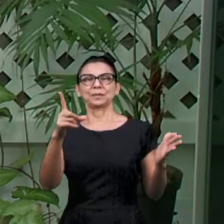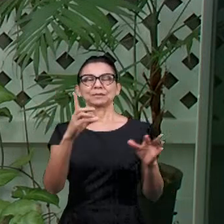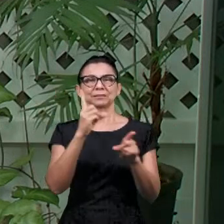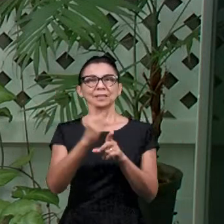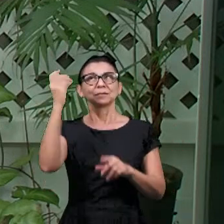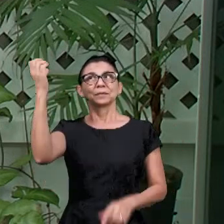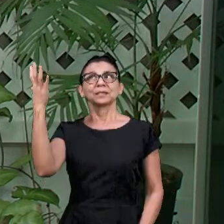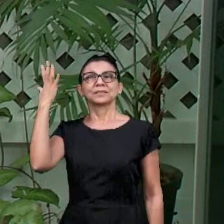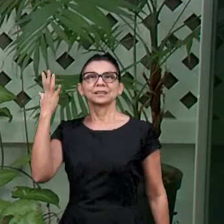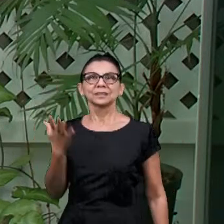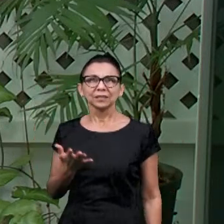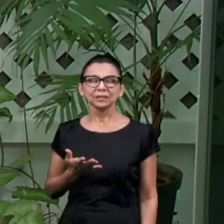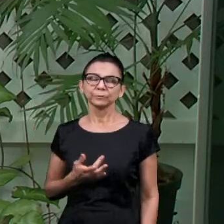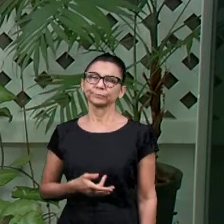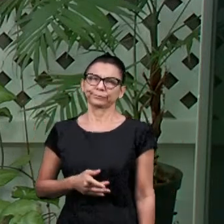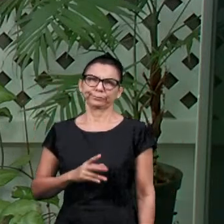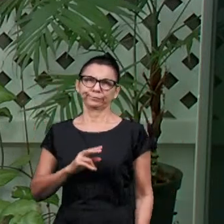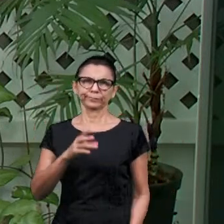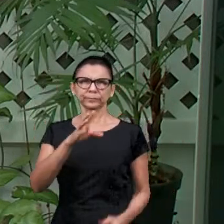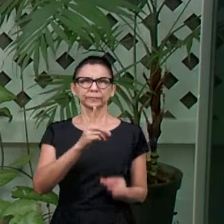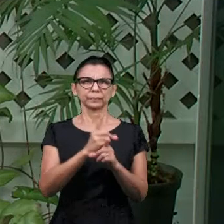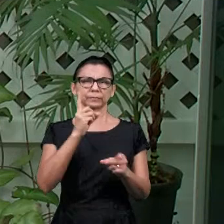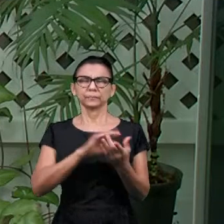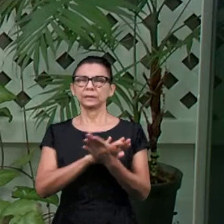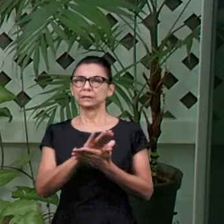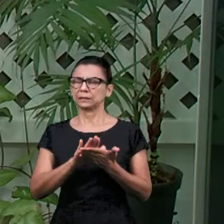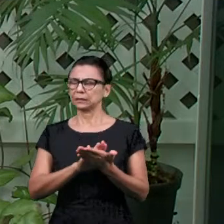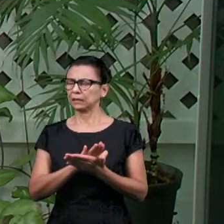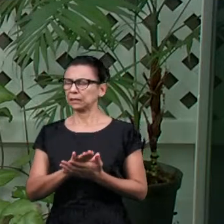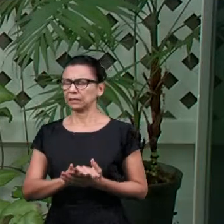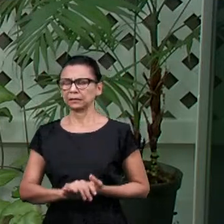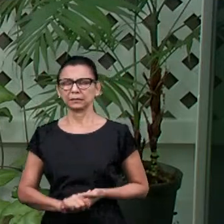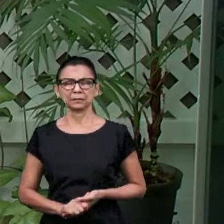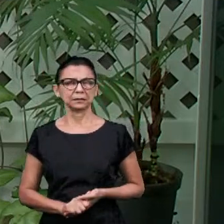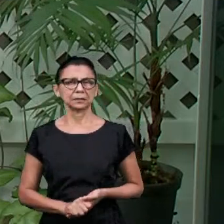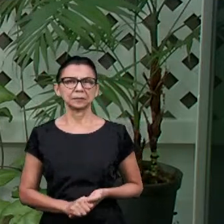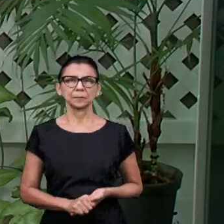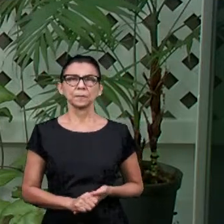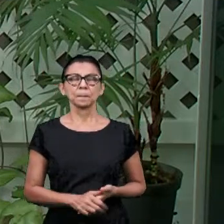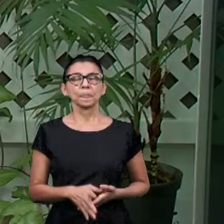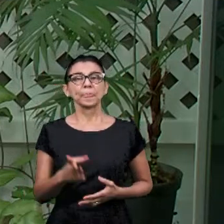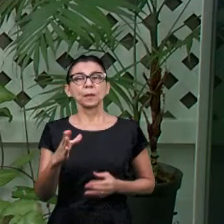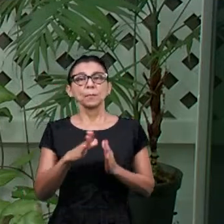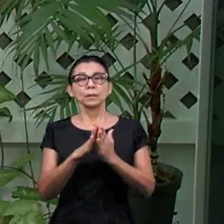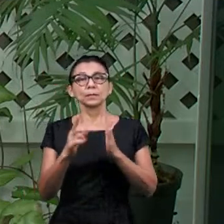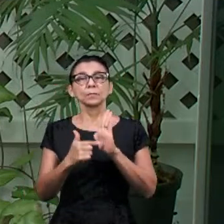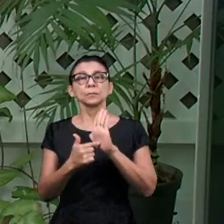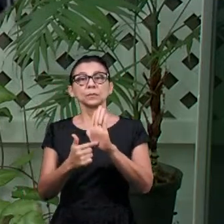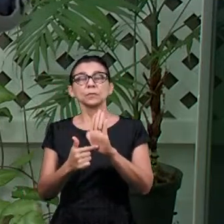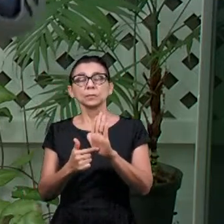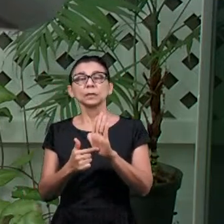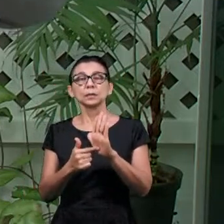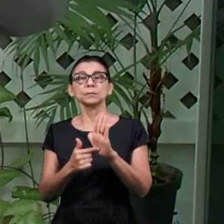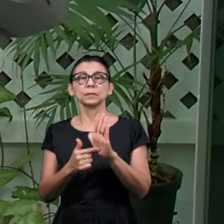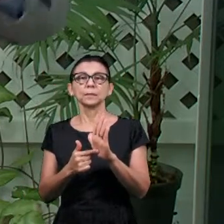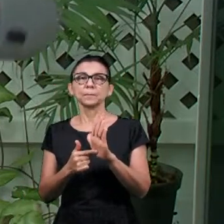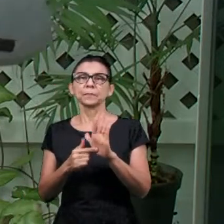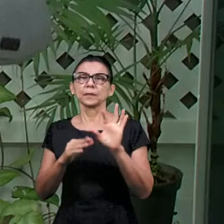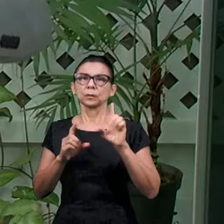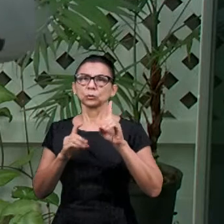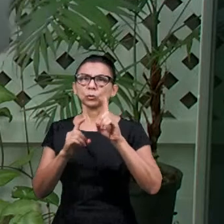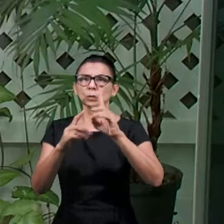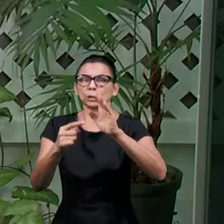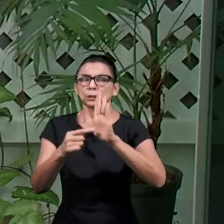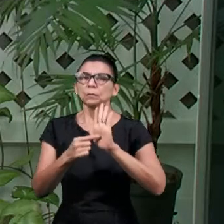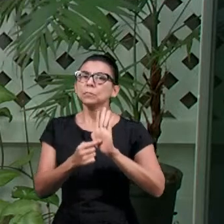estava escondido, aquilo que estava oculto. Aí você vai encontrar as doutrinas e vai viver. Porque muitos encontram, falam nela e